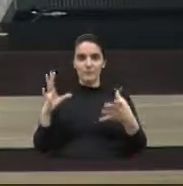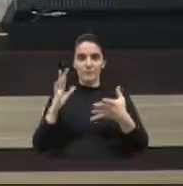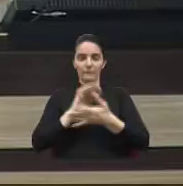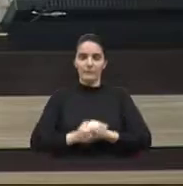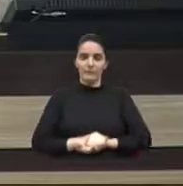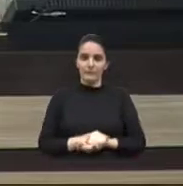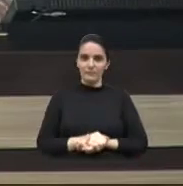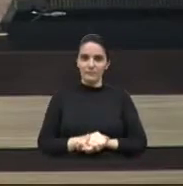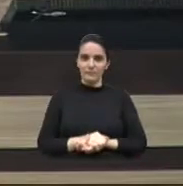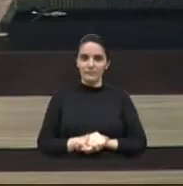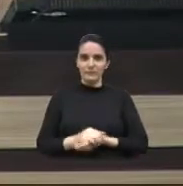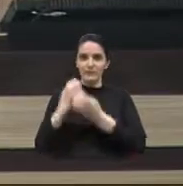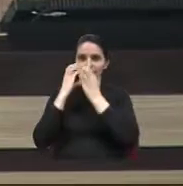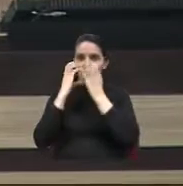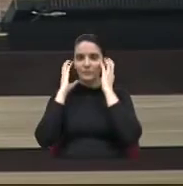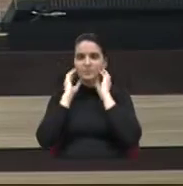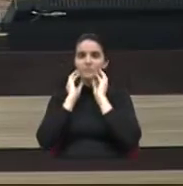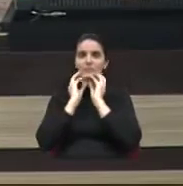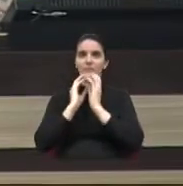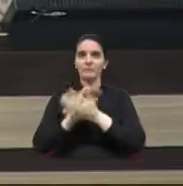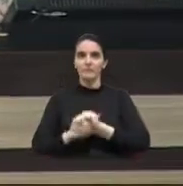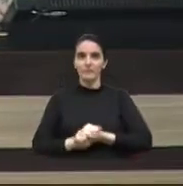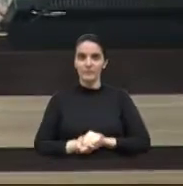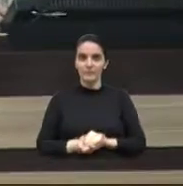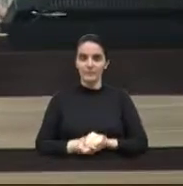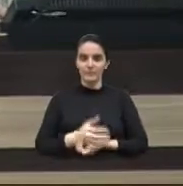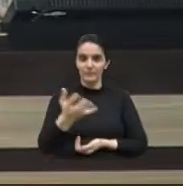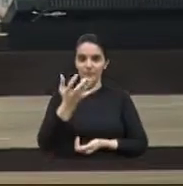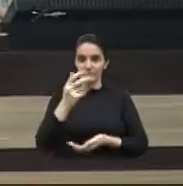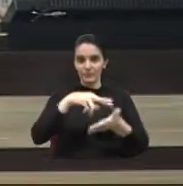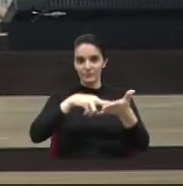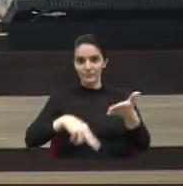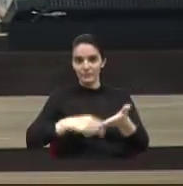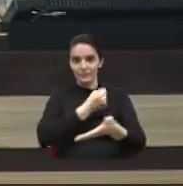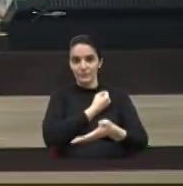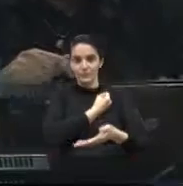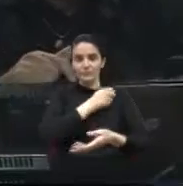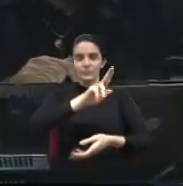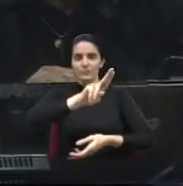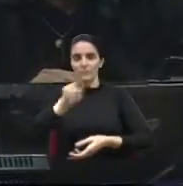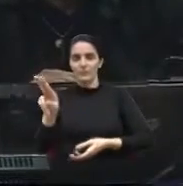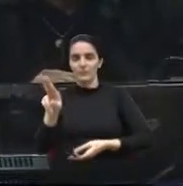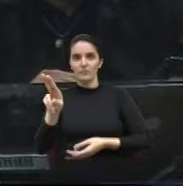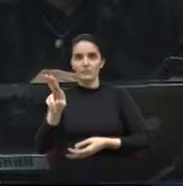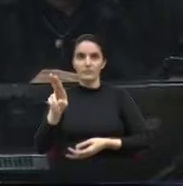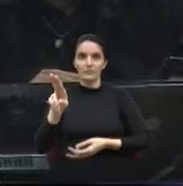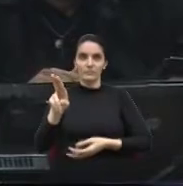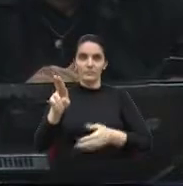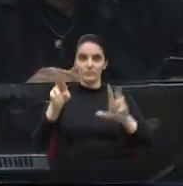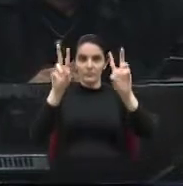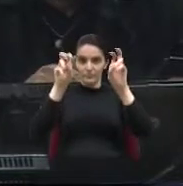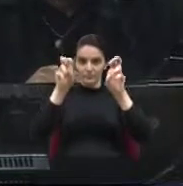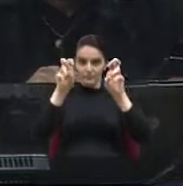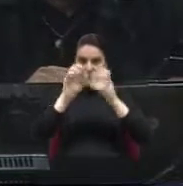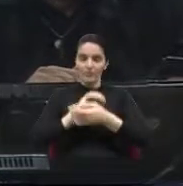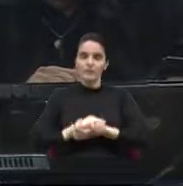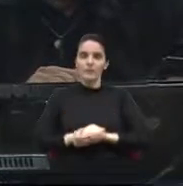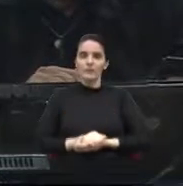questão de ordem do vereador Miro Lanche. Presidente, gostaria que fosse lido o número, o nome e a propositura do